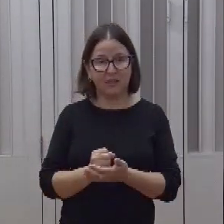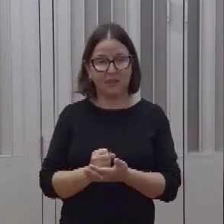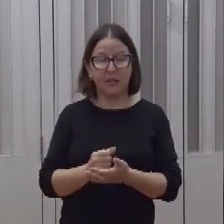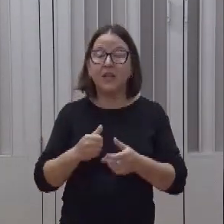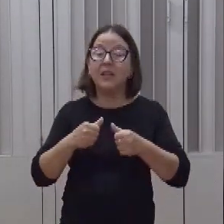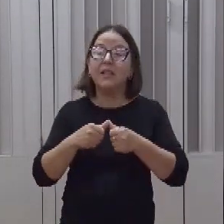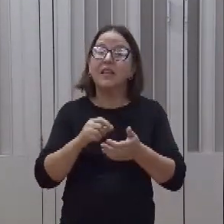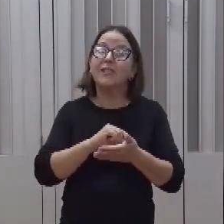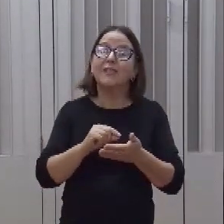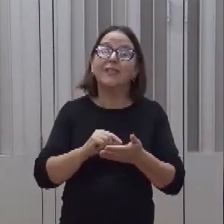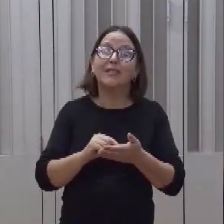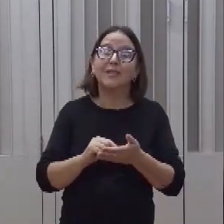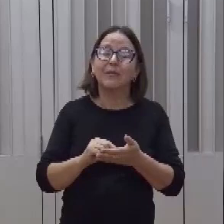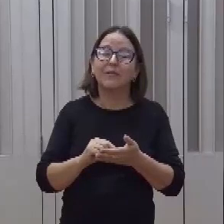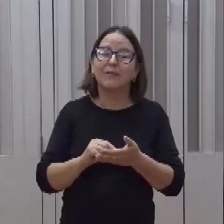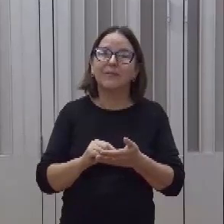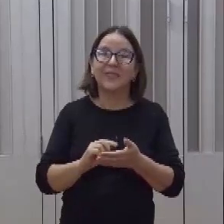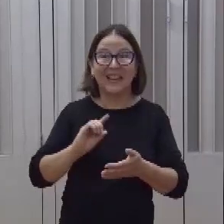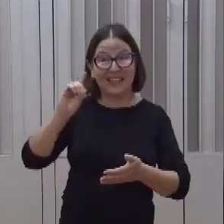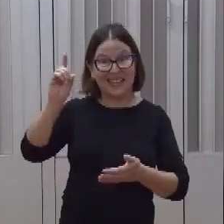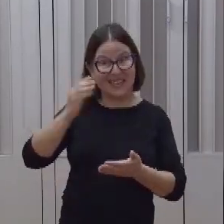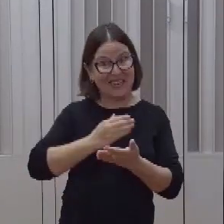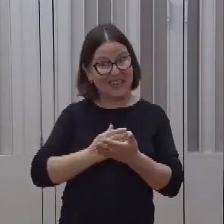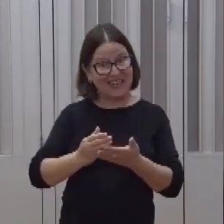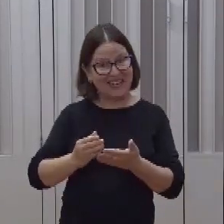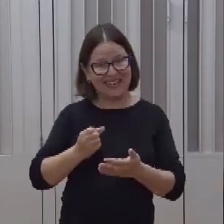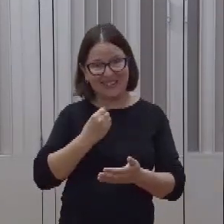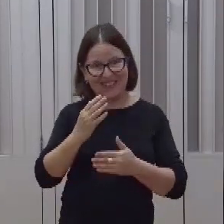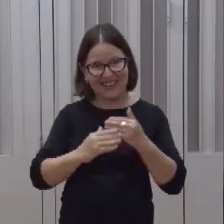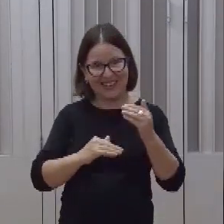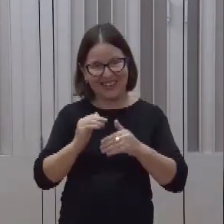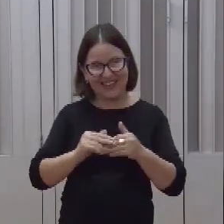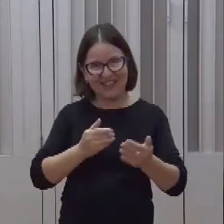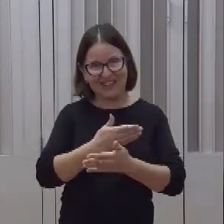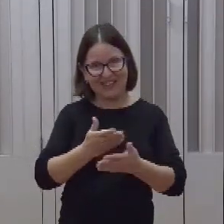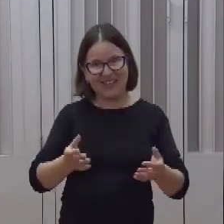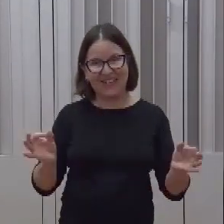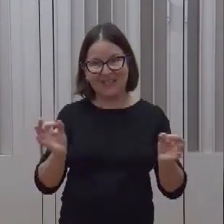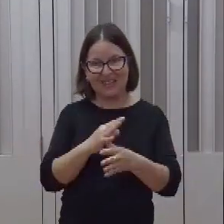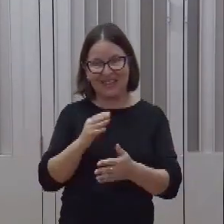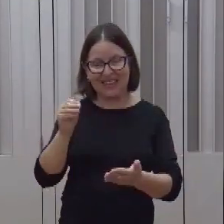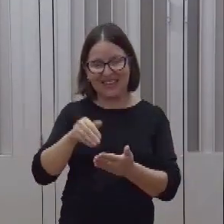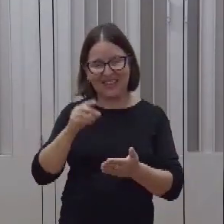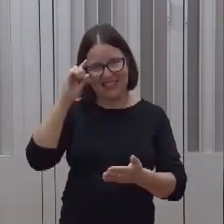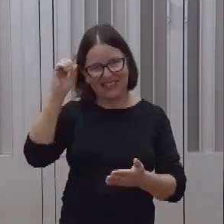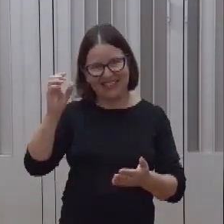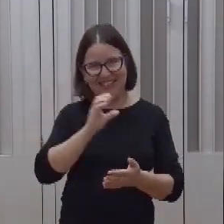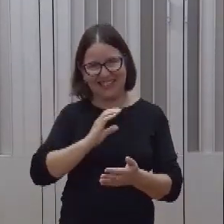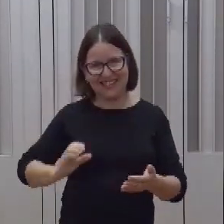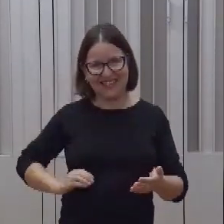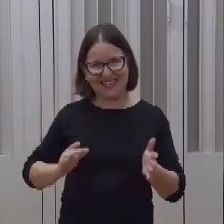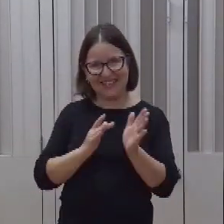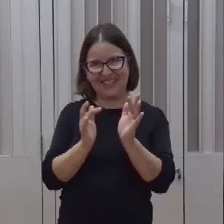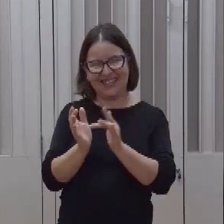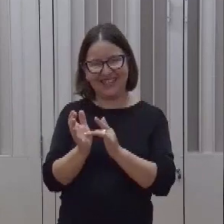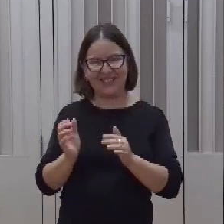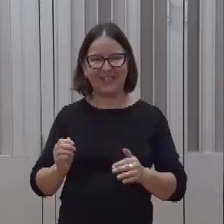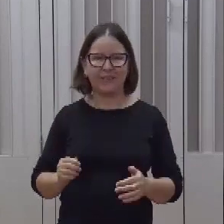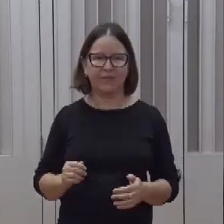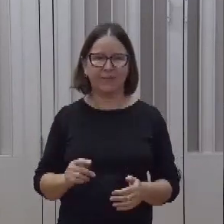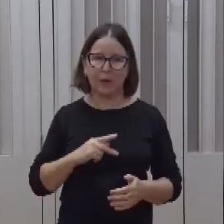Aquele que começou a boa obra em vós há de completá-la até o dia de Cristo Jesus. Paulo poderia